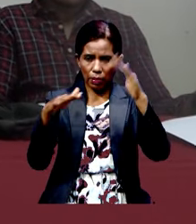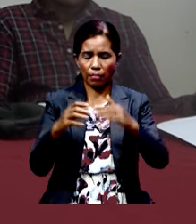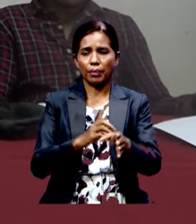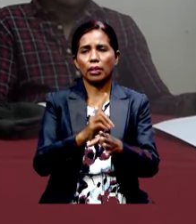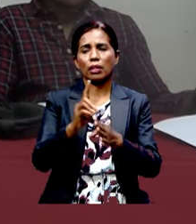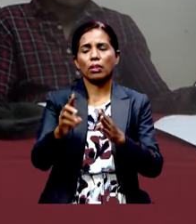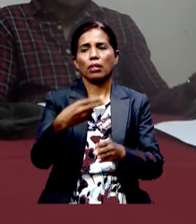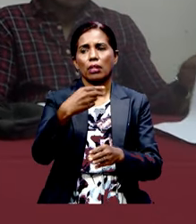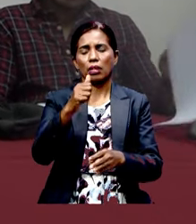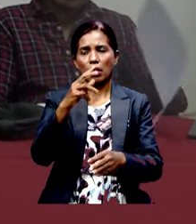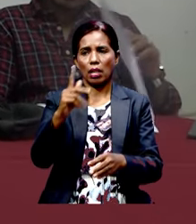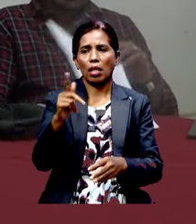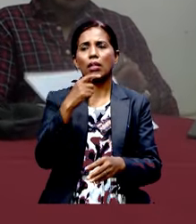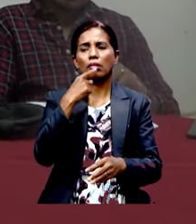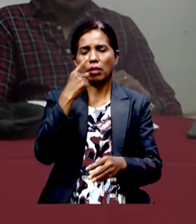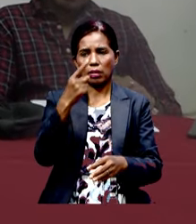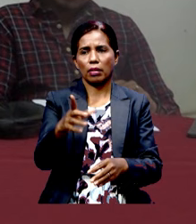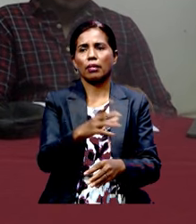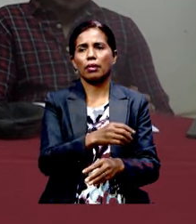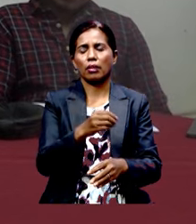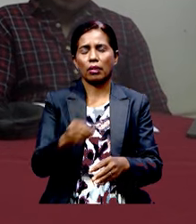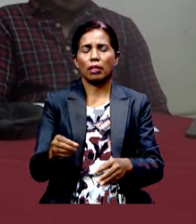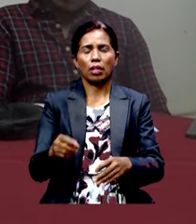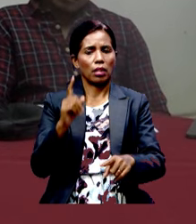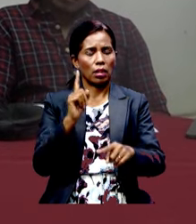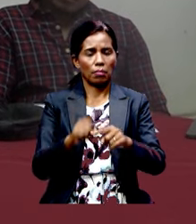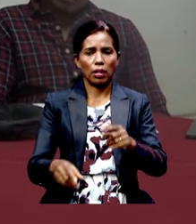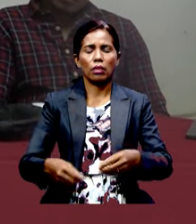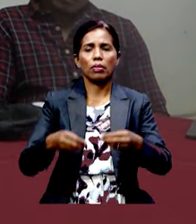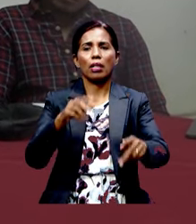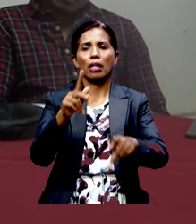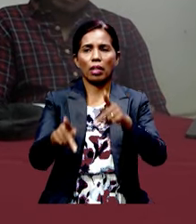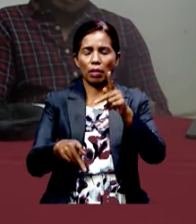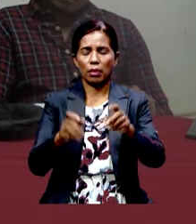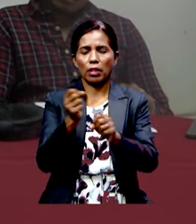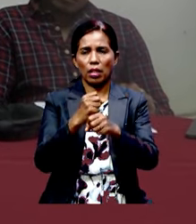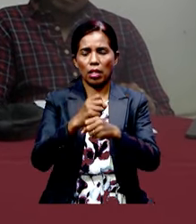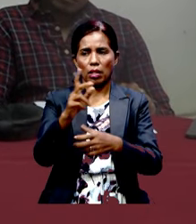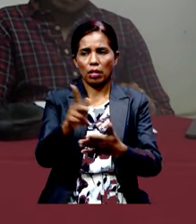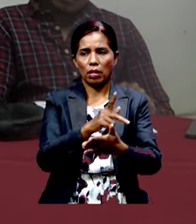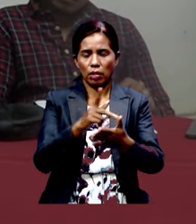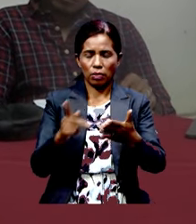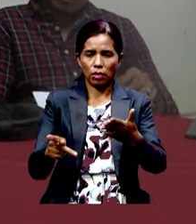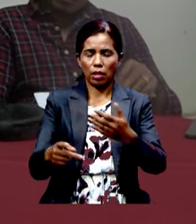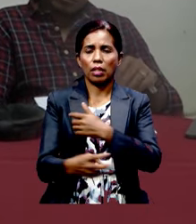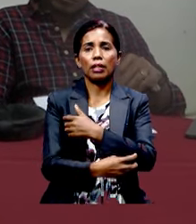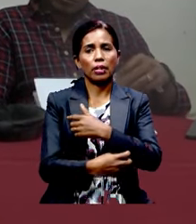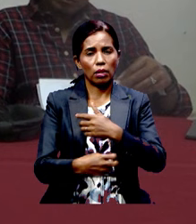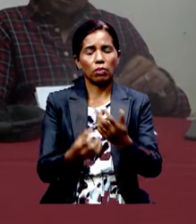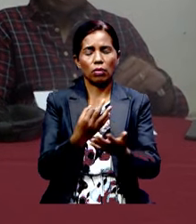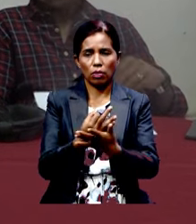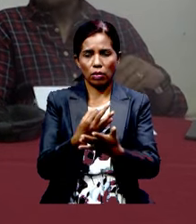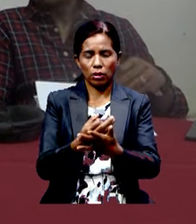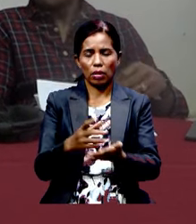Asociação HAC, Feliciano Araújo Hateten, indulta la bela aplica ba ema nebe comete crime branqueamento capital, droga